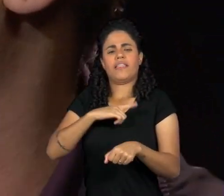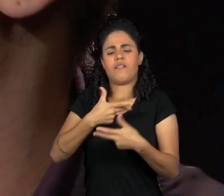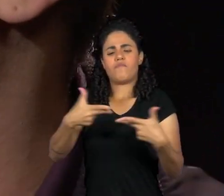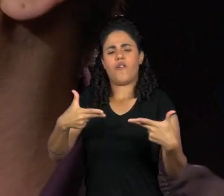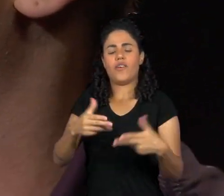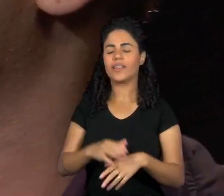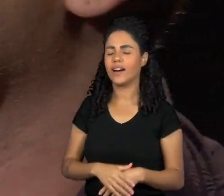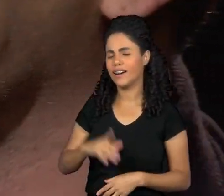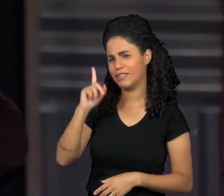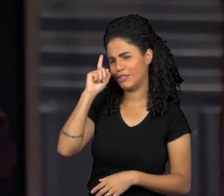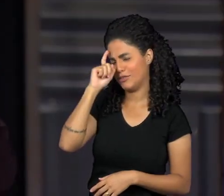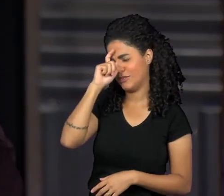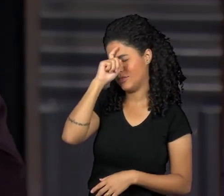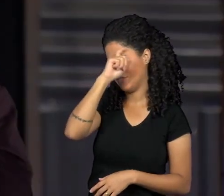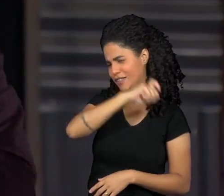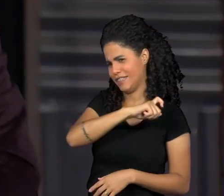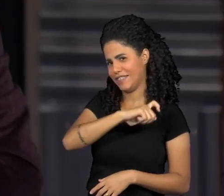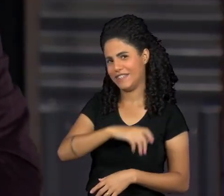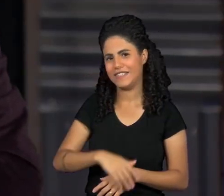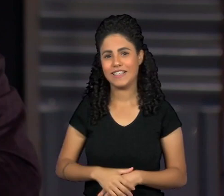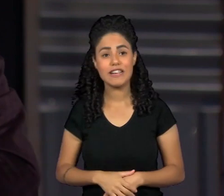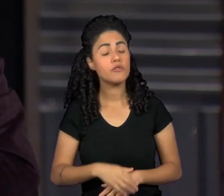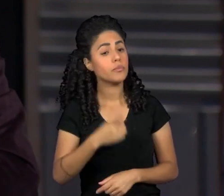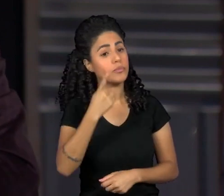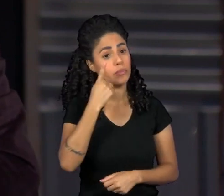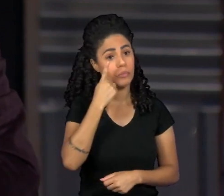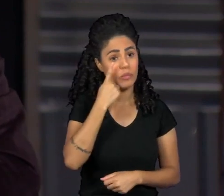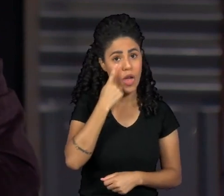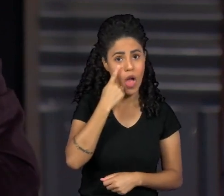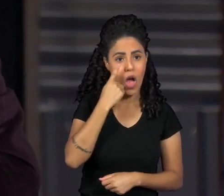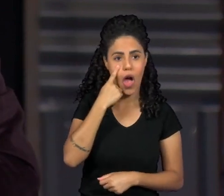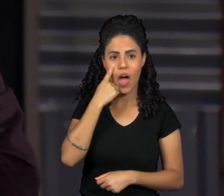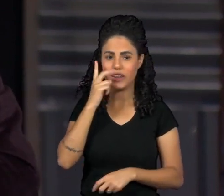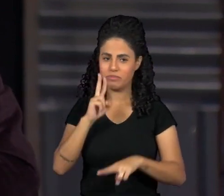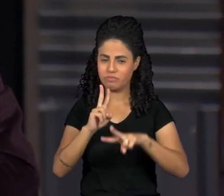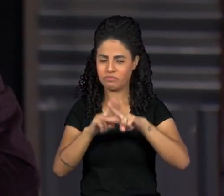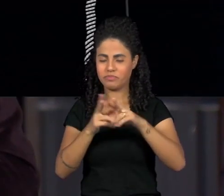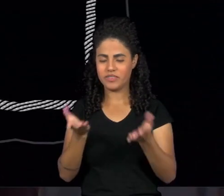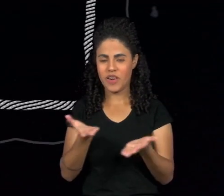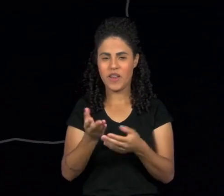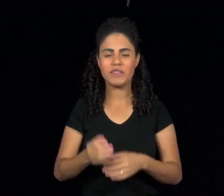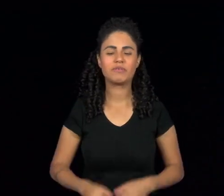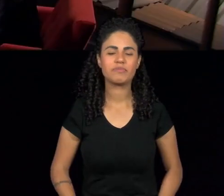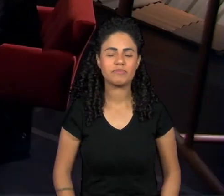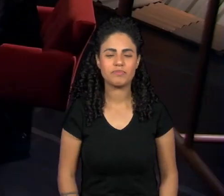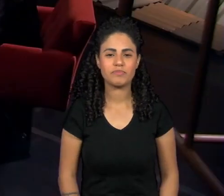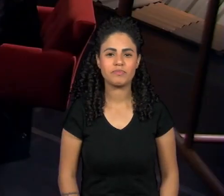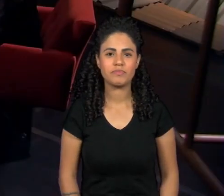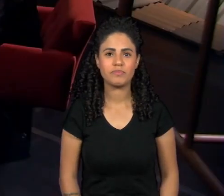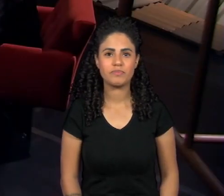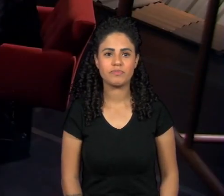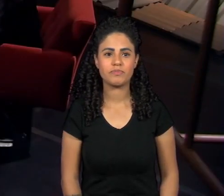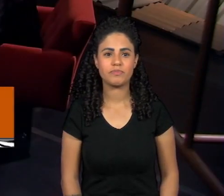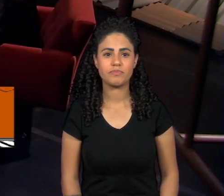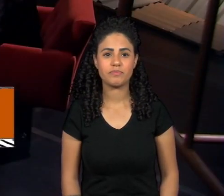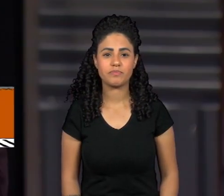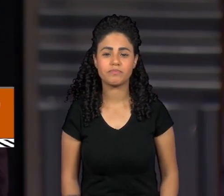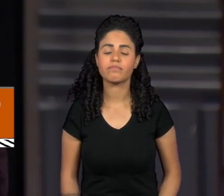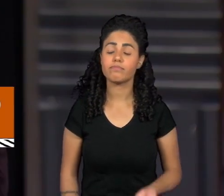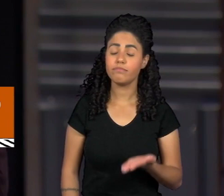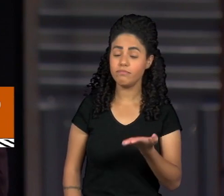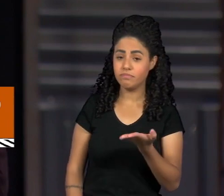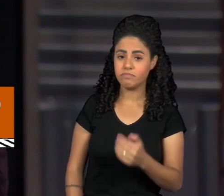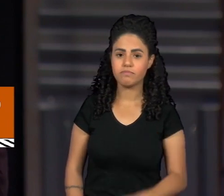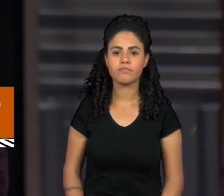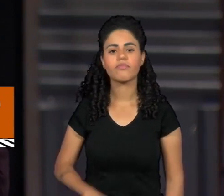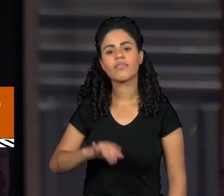Vamos voltar a falar sobre o livro. Vamos, mas olha aqui, olha o que chegou aqui. Olha o que chegou. Jeff, Itamar